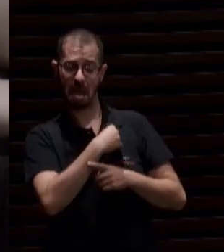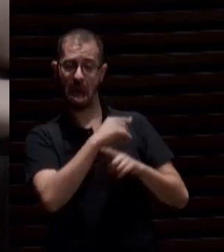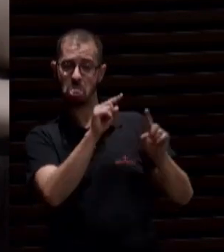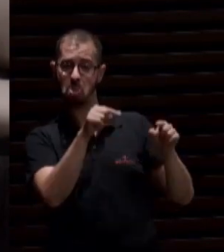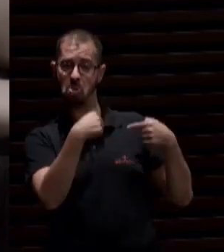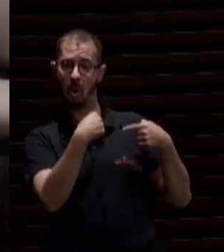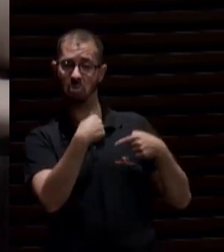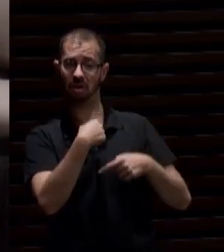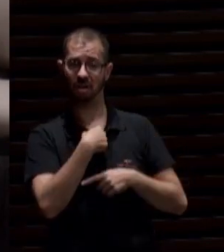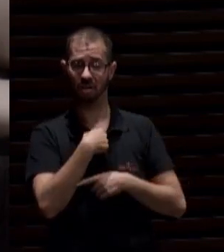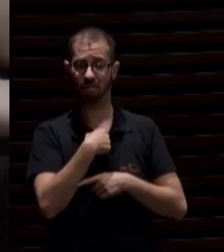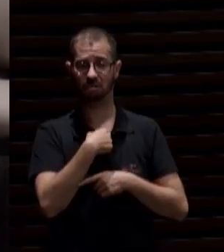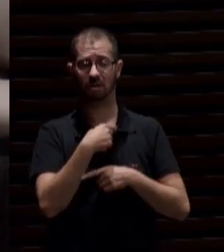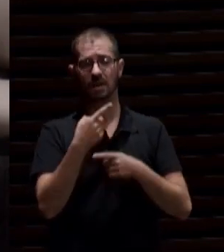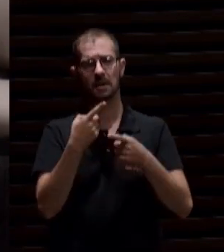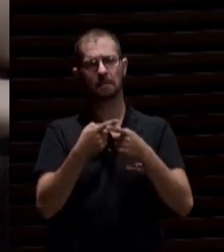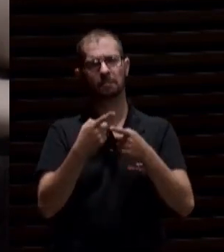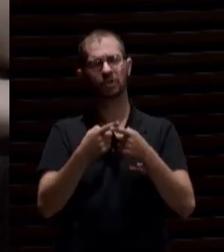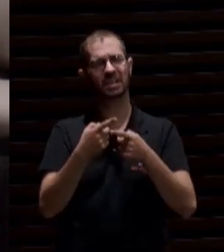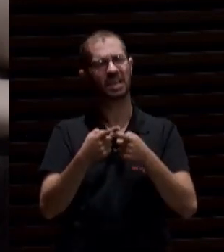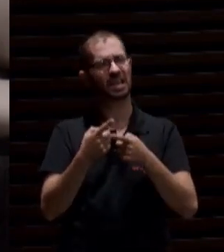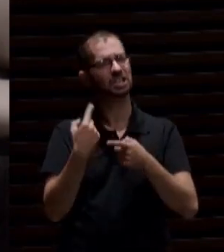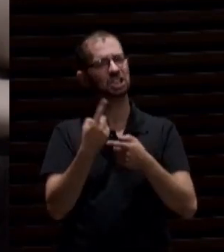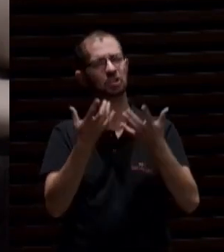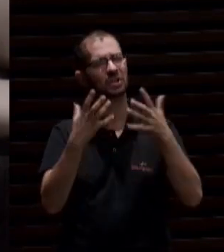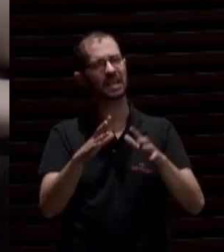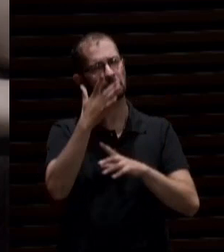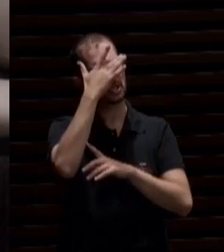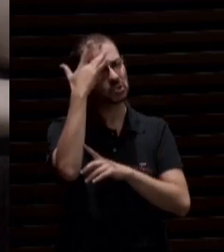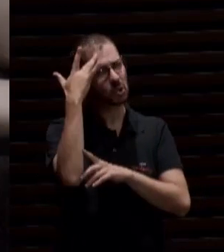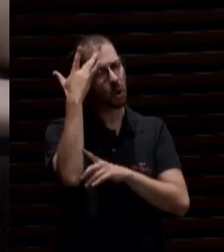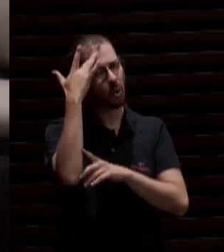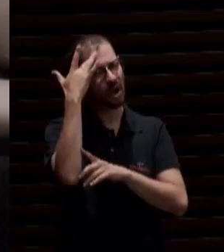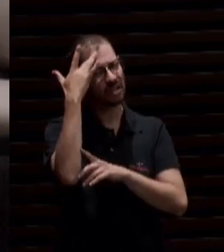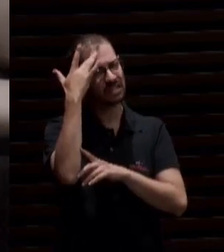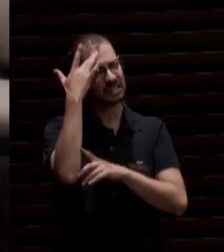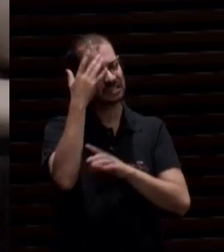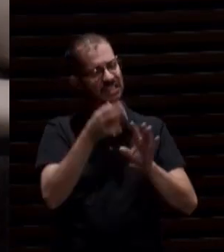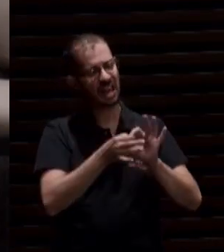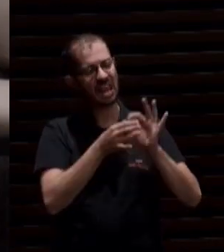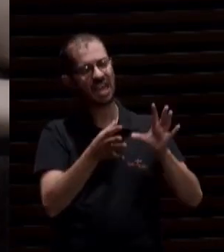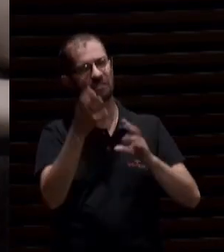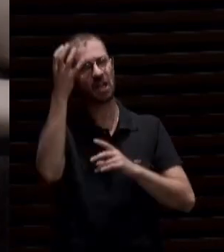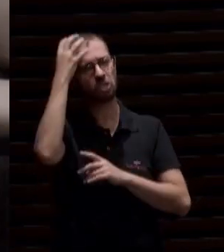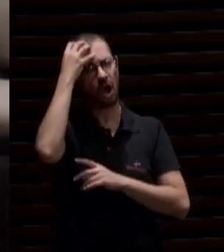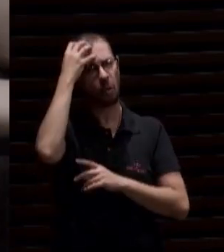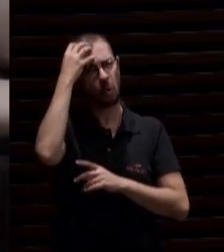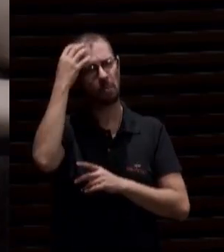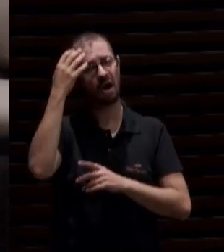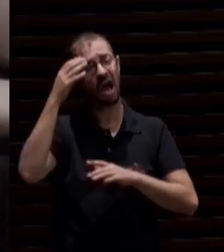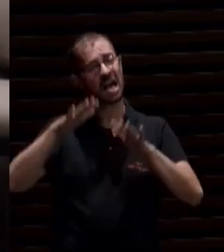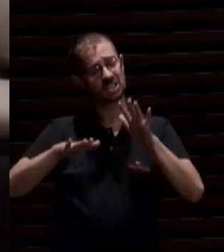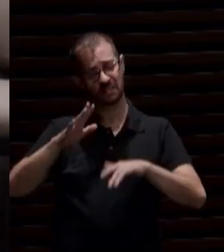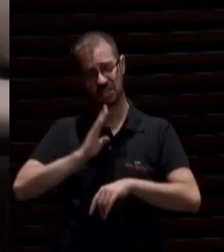Porque nós não queremos que a pessoa se livre da culpa ou algo assim. Ou muitas das vezes nós ficamos enraivecidos. Já aconteceu comigo várias vezes.